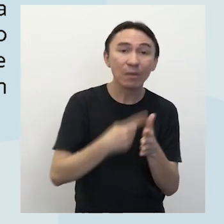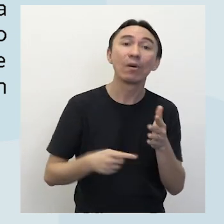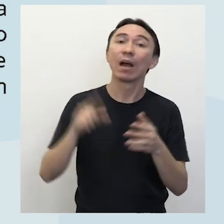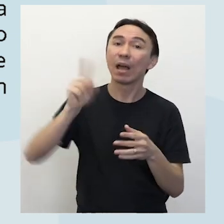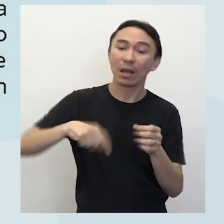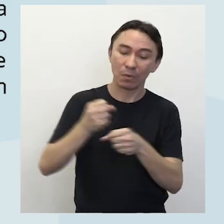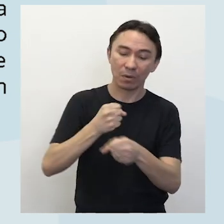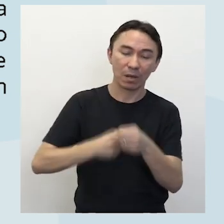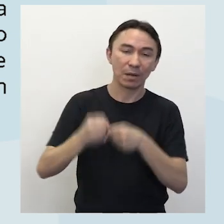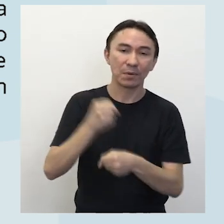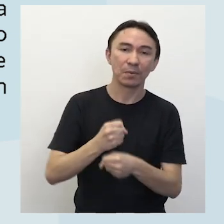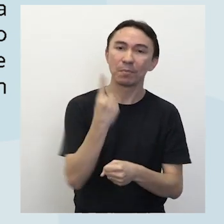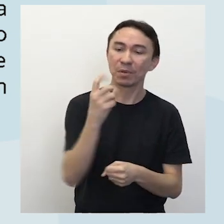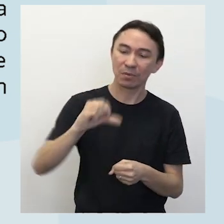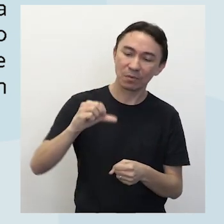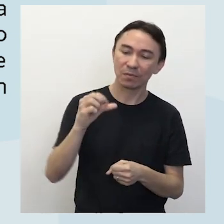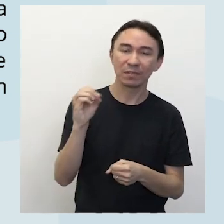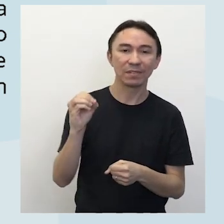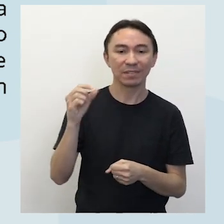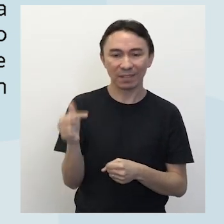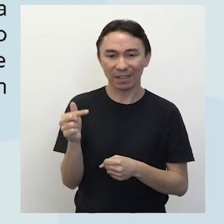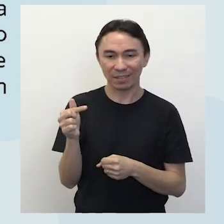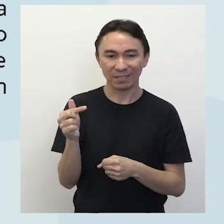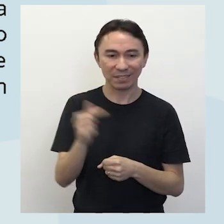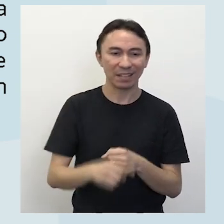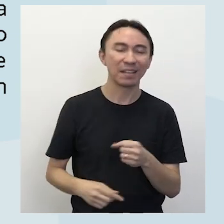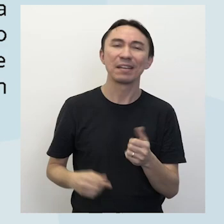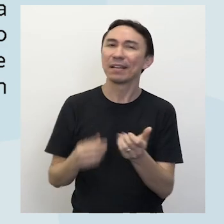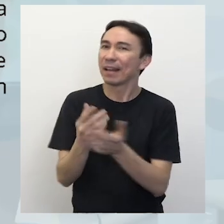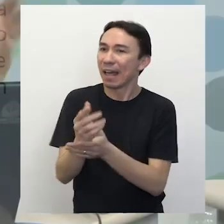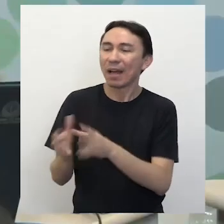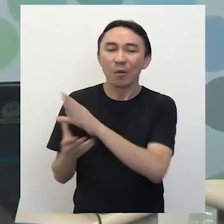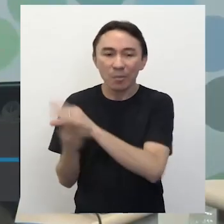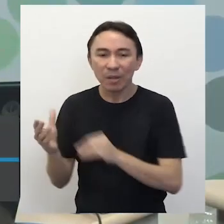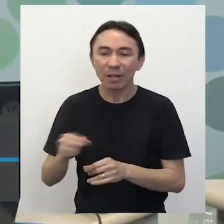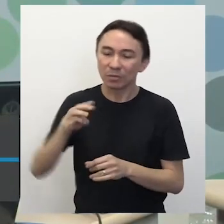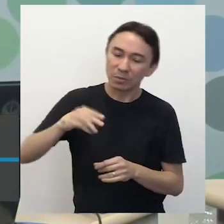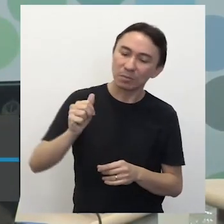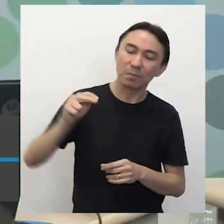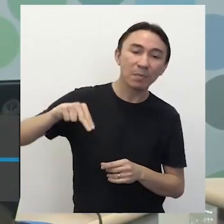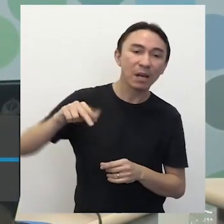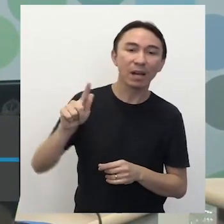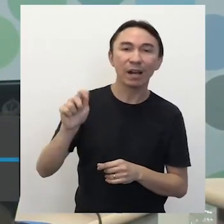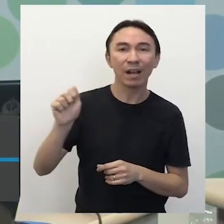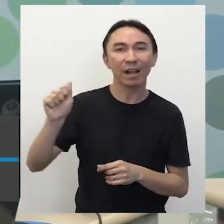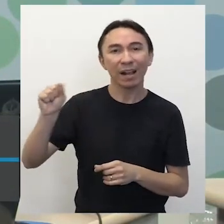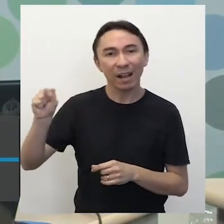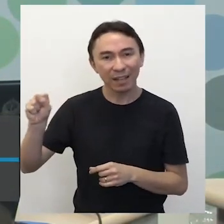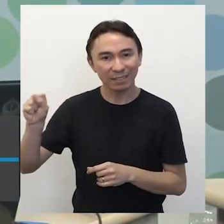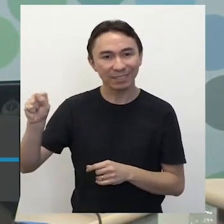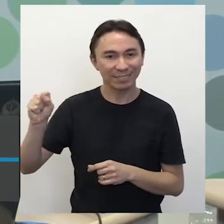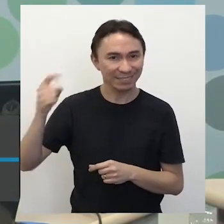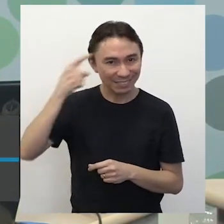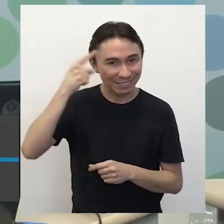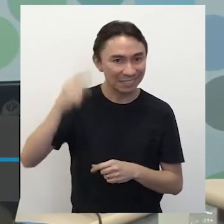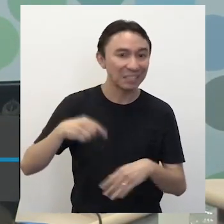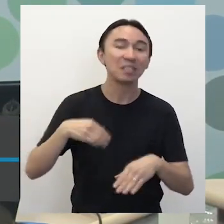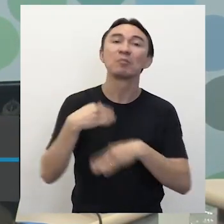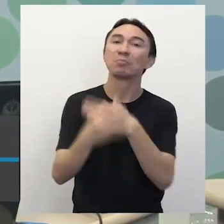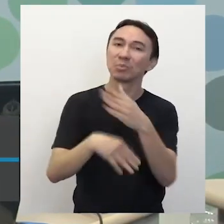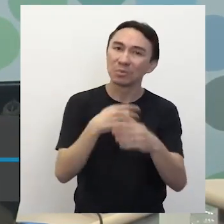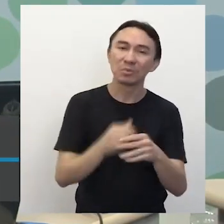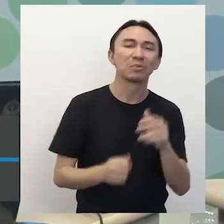e foi criado com base nos mangás. Isso, primeiro vieram os mangás, depois os animes, né? Porque o mangá é um processo mais artesanal e o anime é